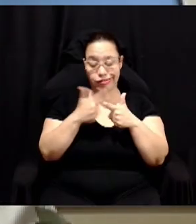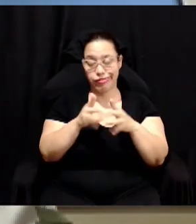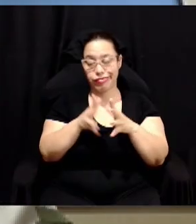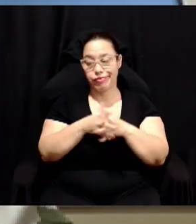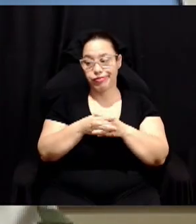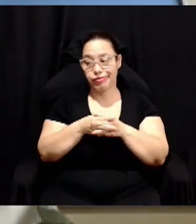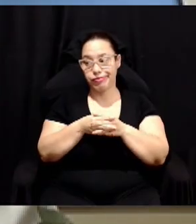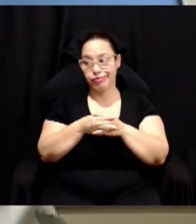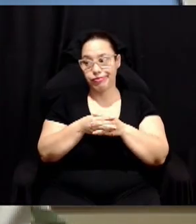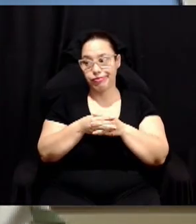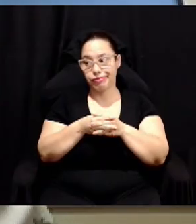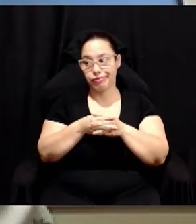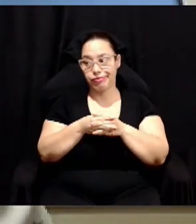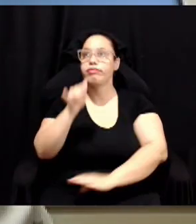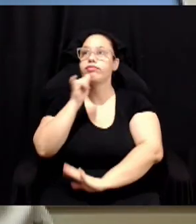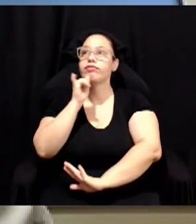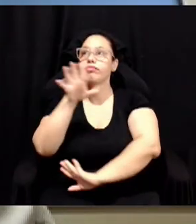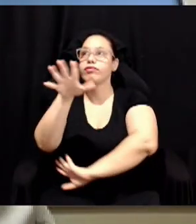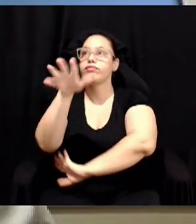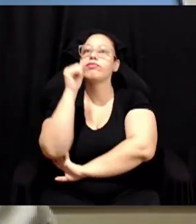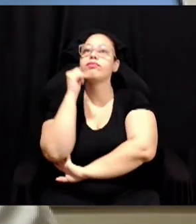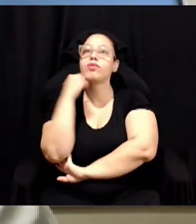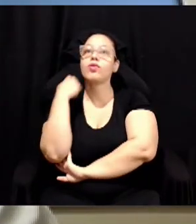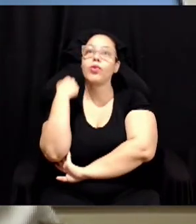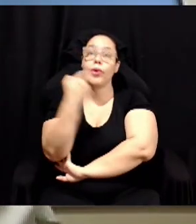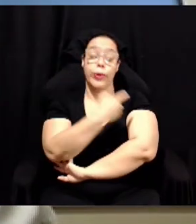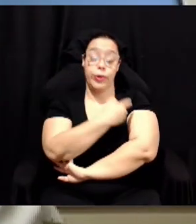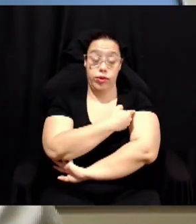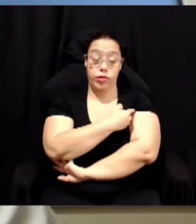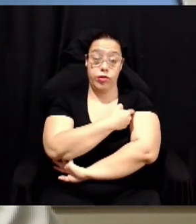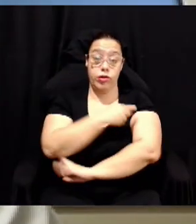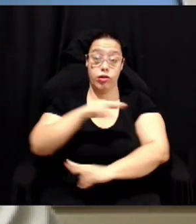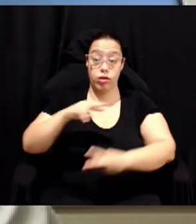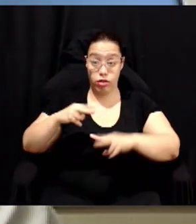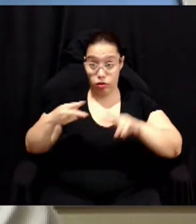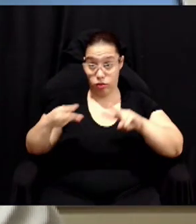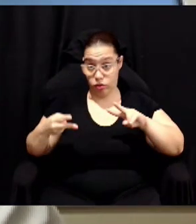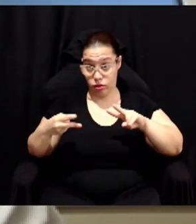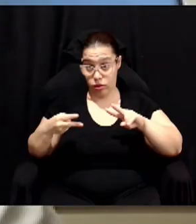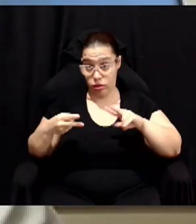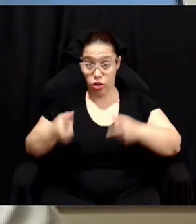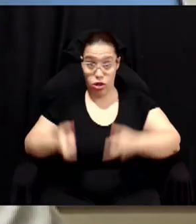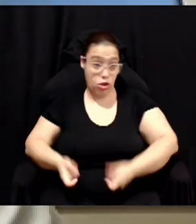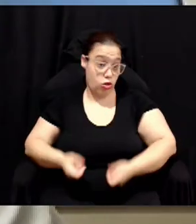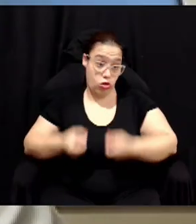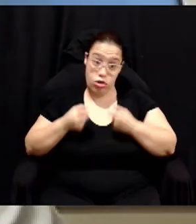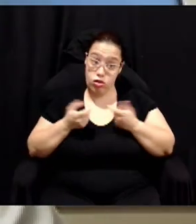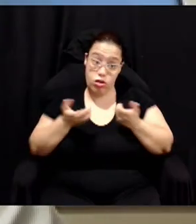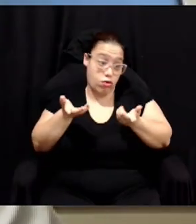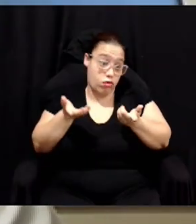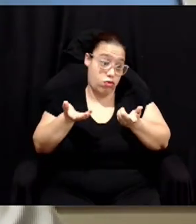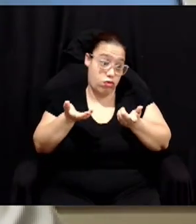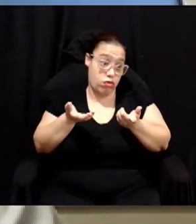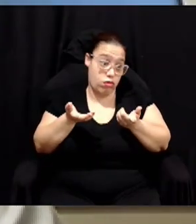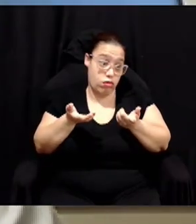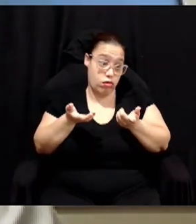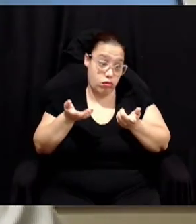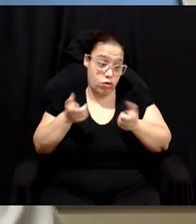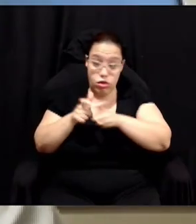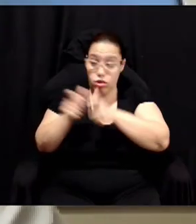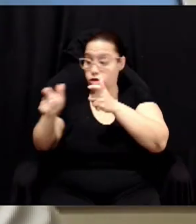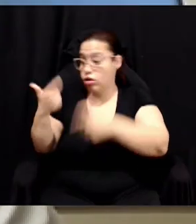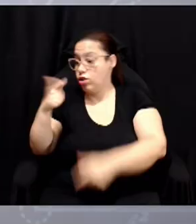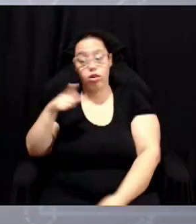Porque, por exemplo, todos nós carregamos genes de câncer, mas a grande maioria das pessoas não vai ter